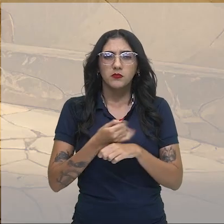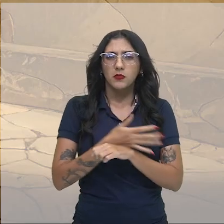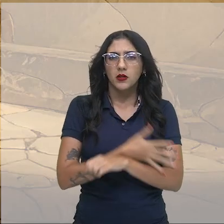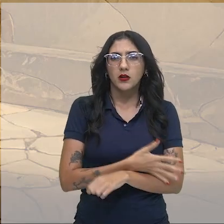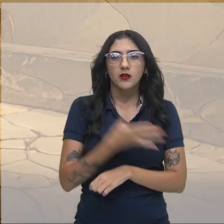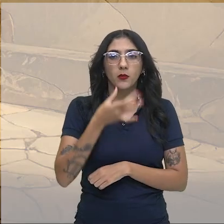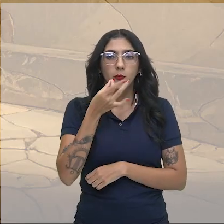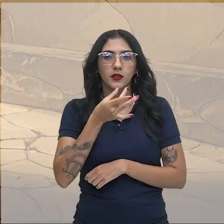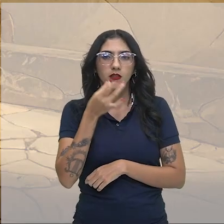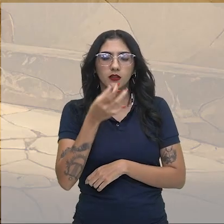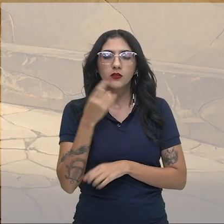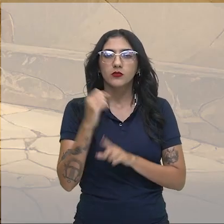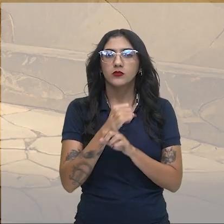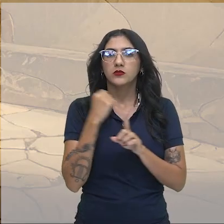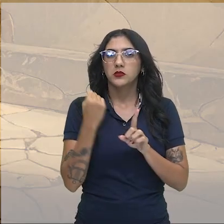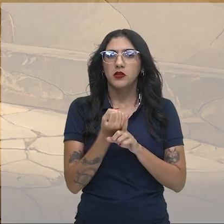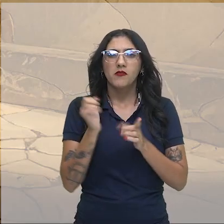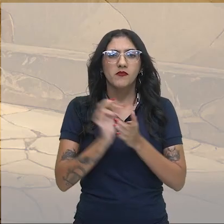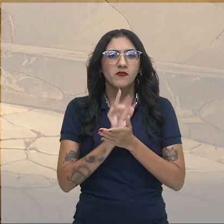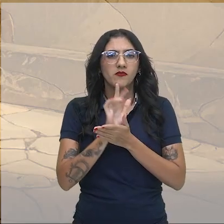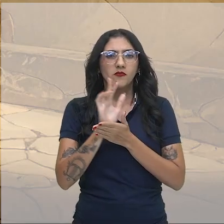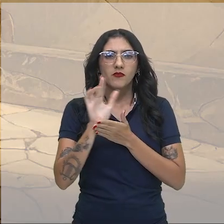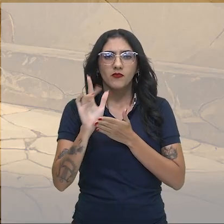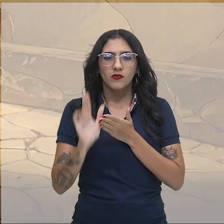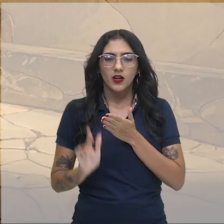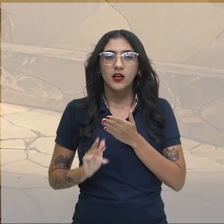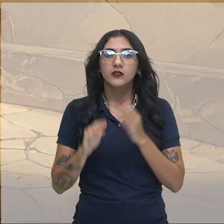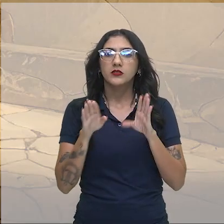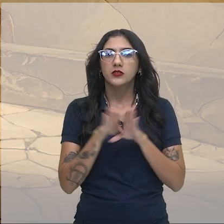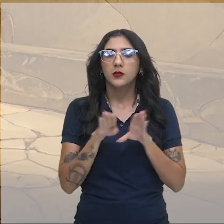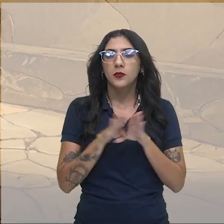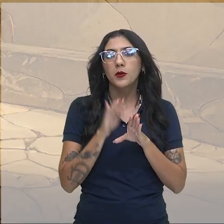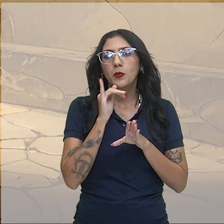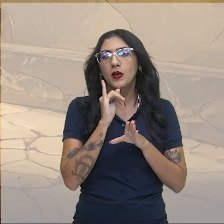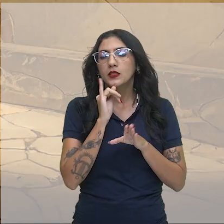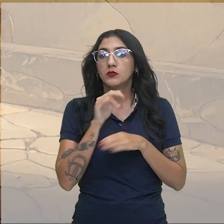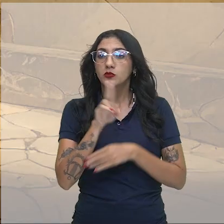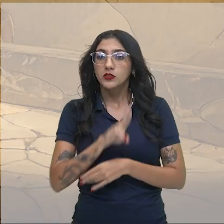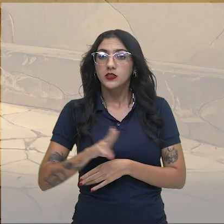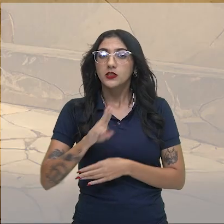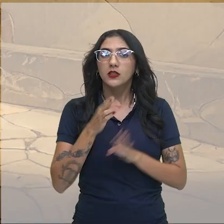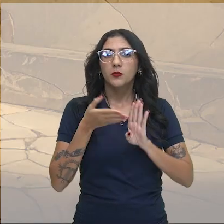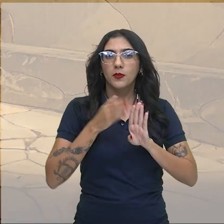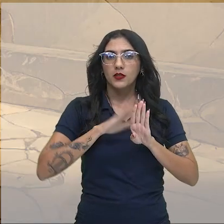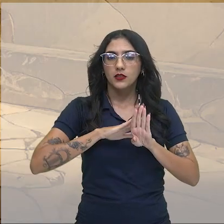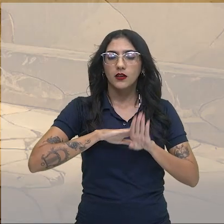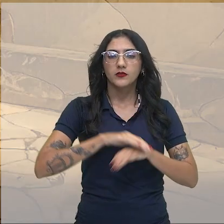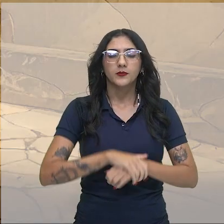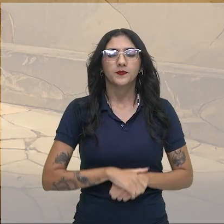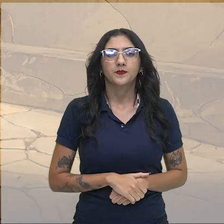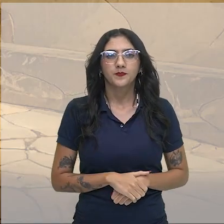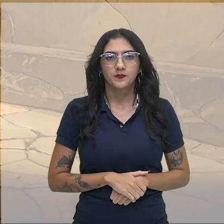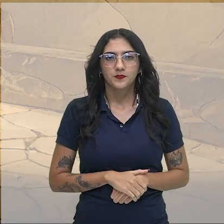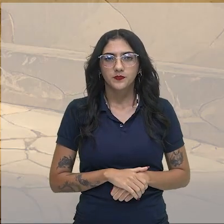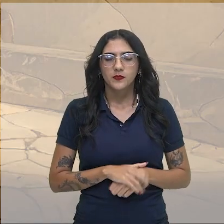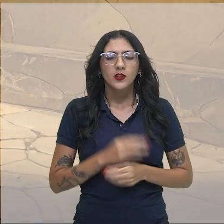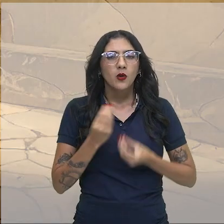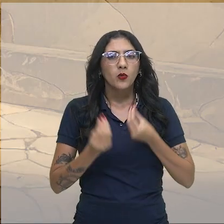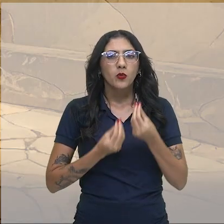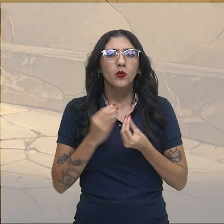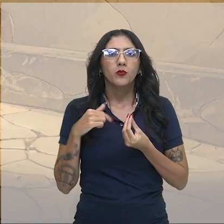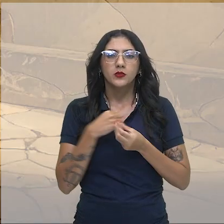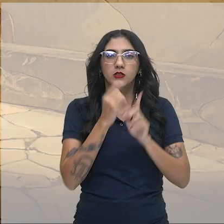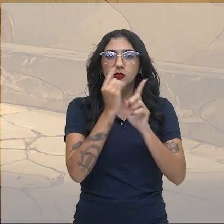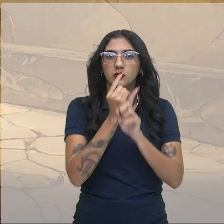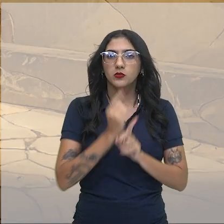críticas sociais e muitas das vezes com nuances e subtextos, ok? E onde que nós vamos encontrar